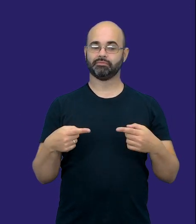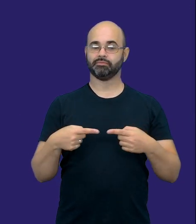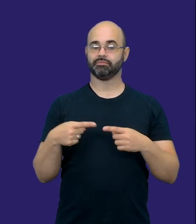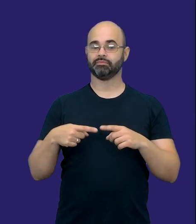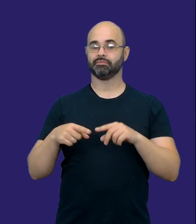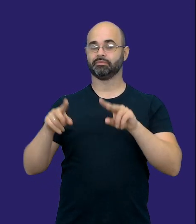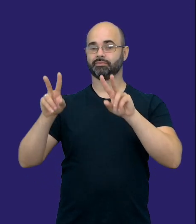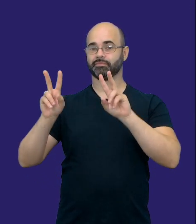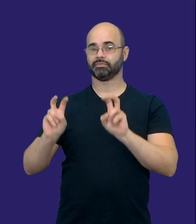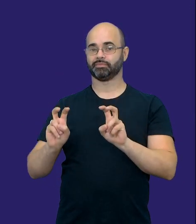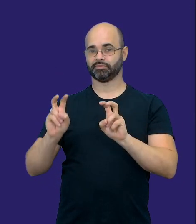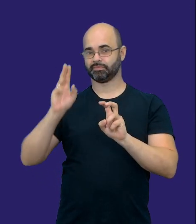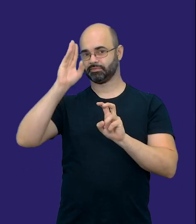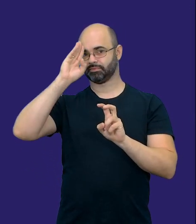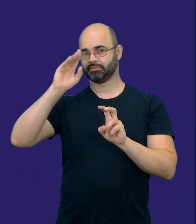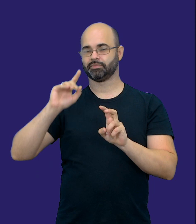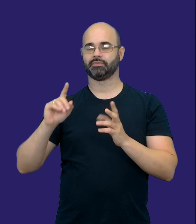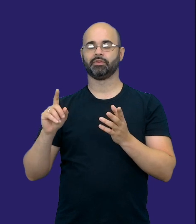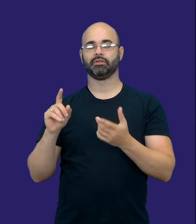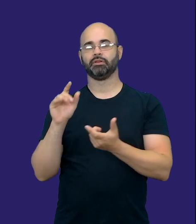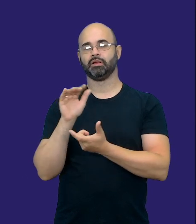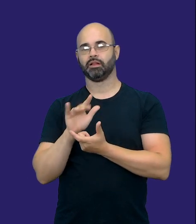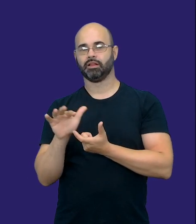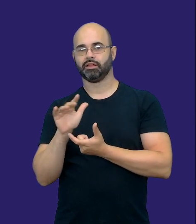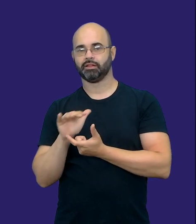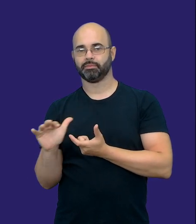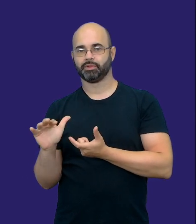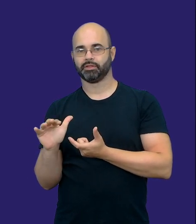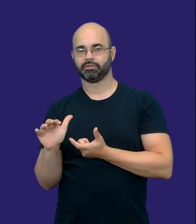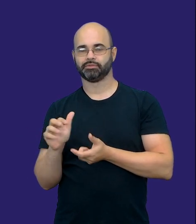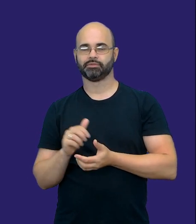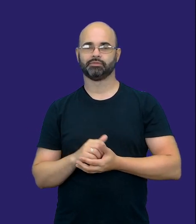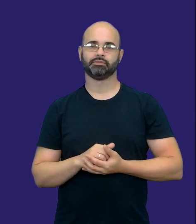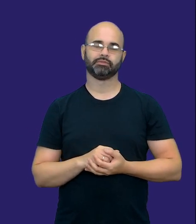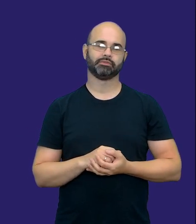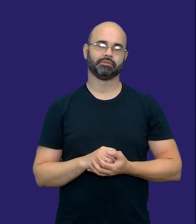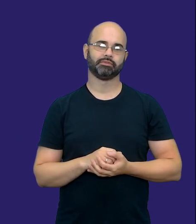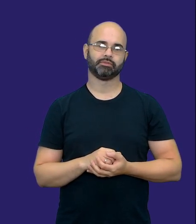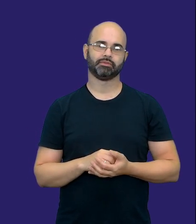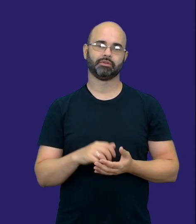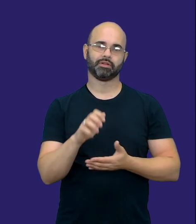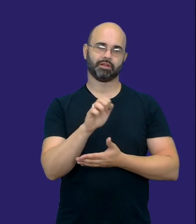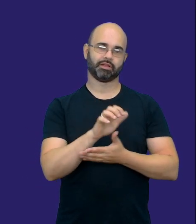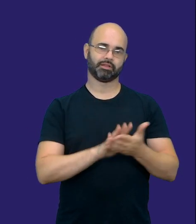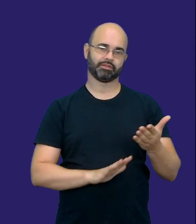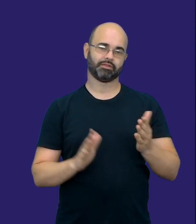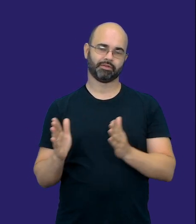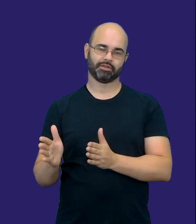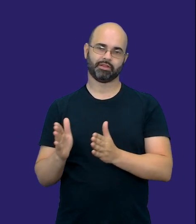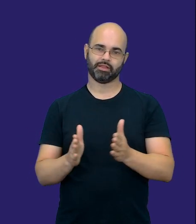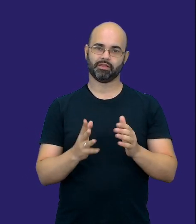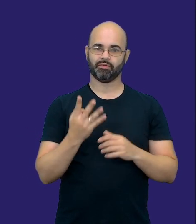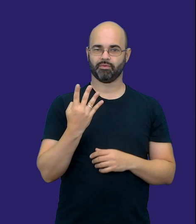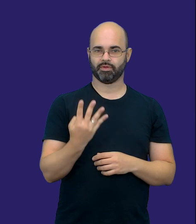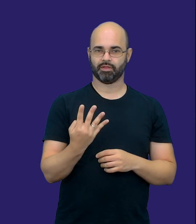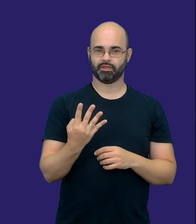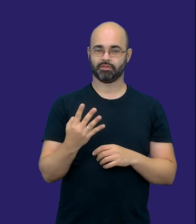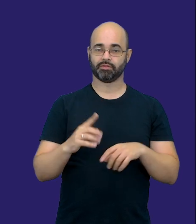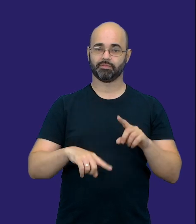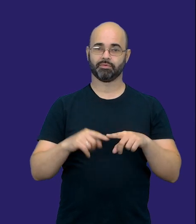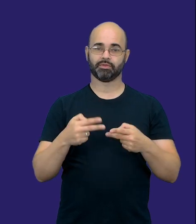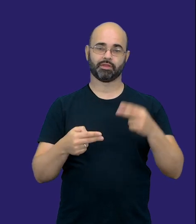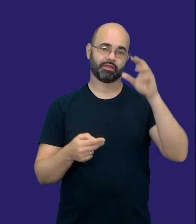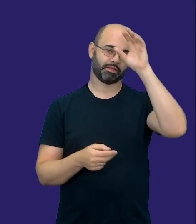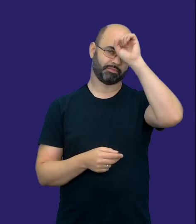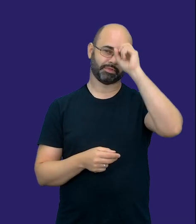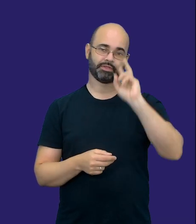central, que o foco é letramento, com as atividades da sequência de atividade 4 do material Aprender Sempre, e